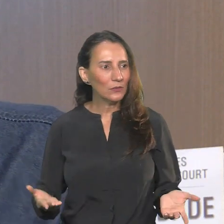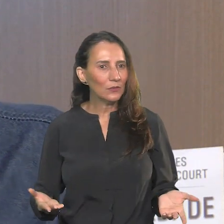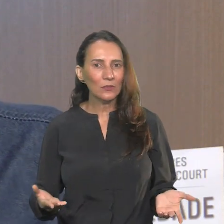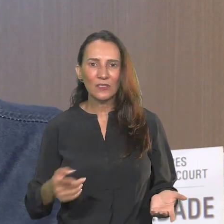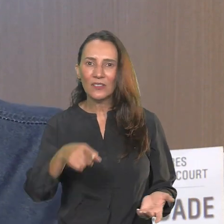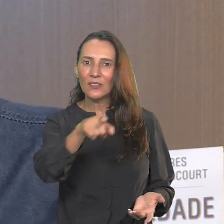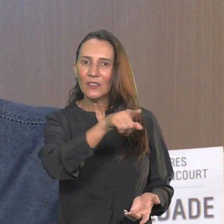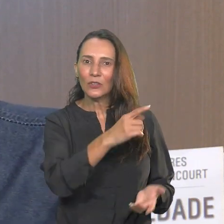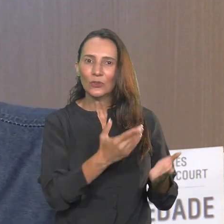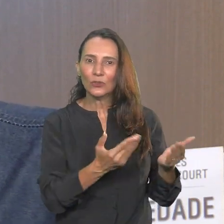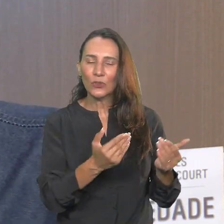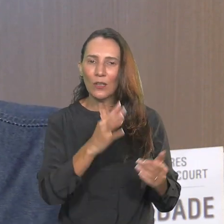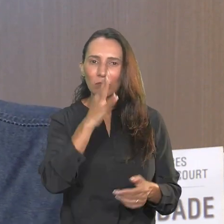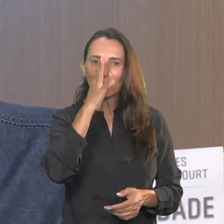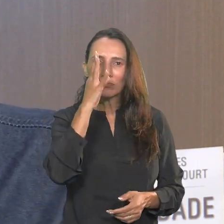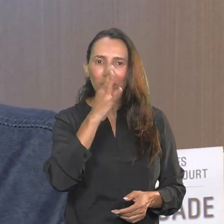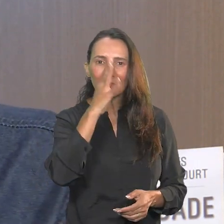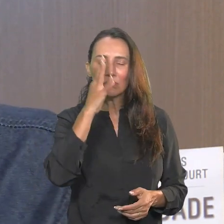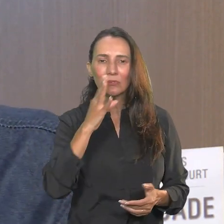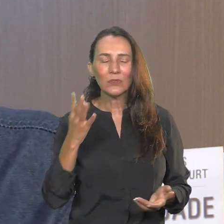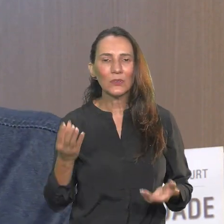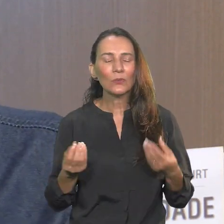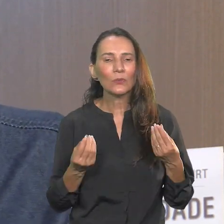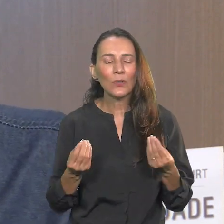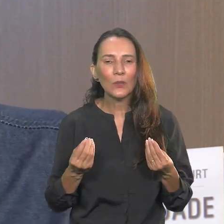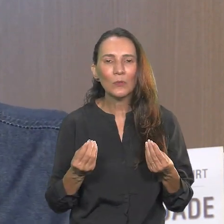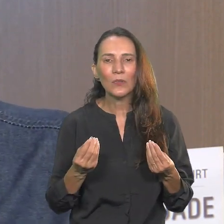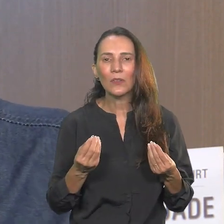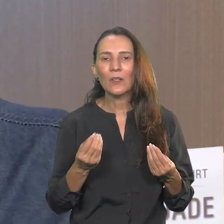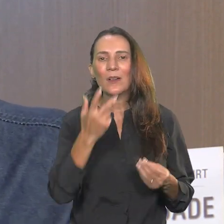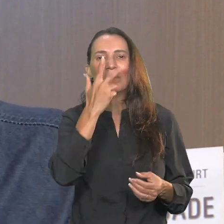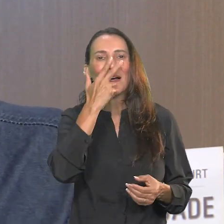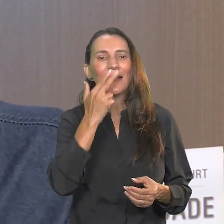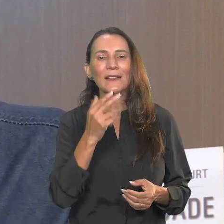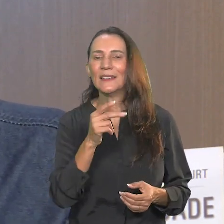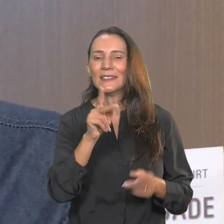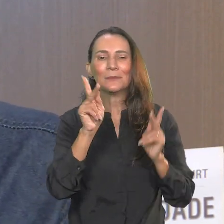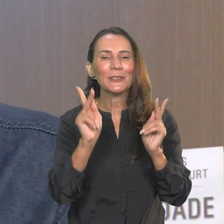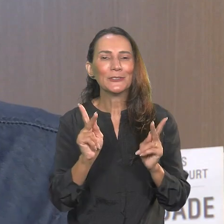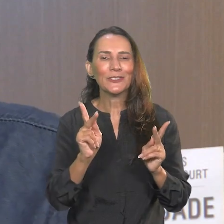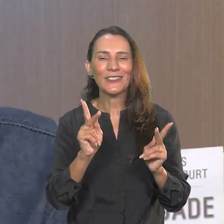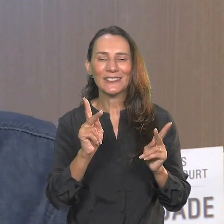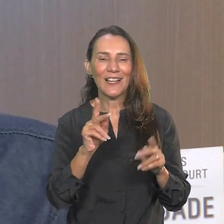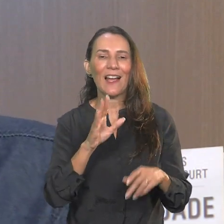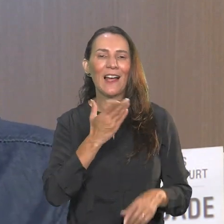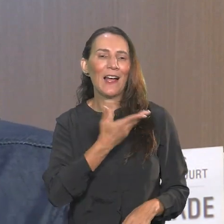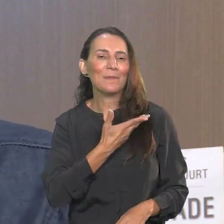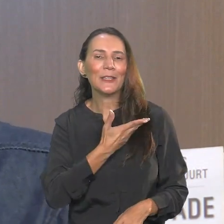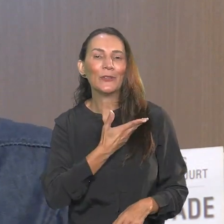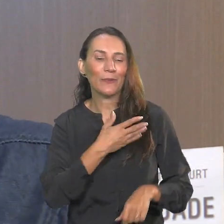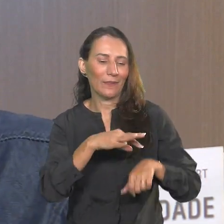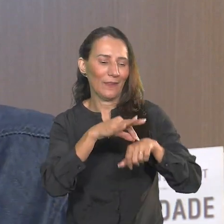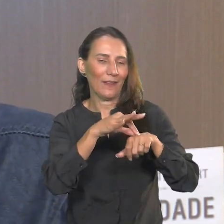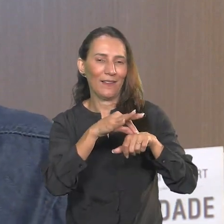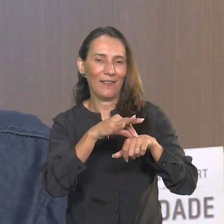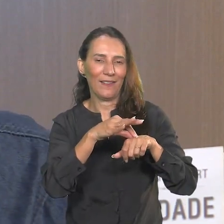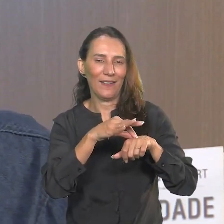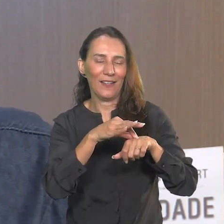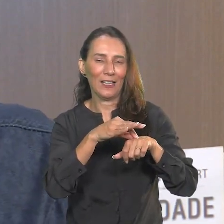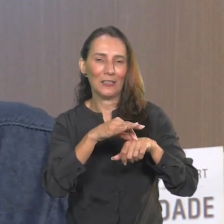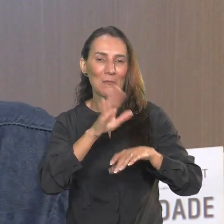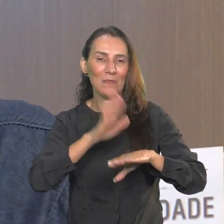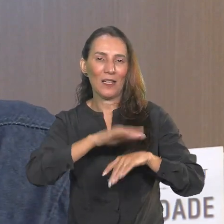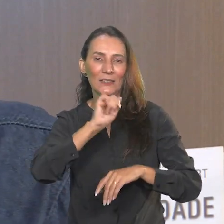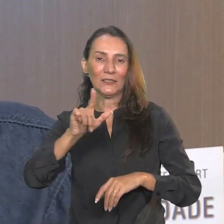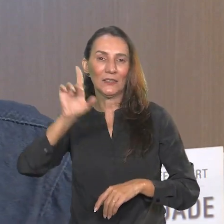infatuados, mais amigos dos prazeres do que amigos de Deus. Amigos dos prazeres. É nisso que você vê aí o